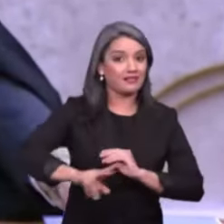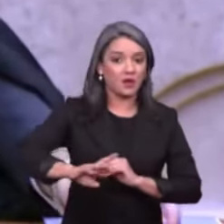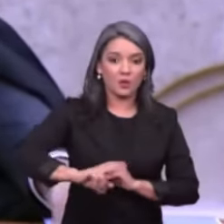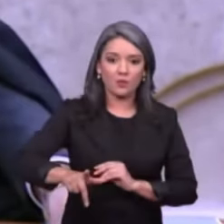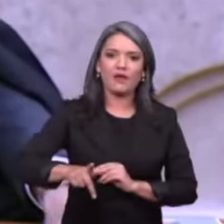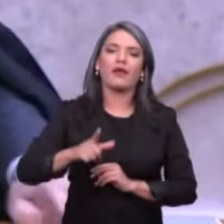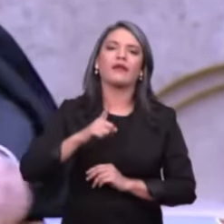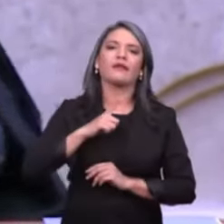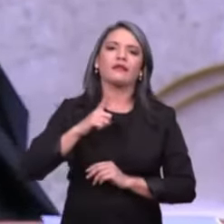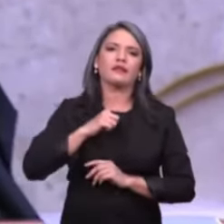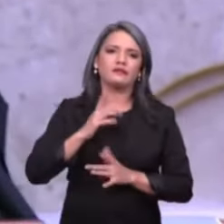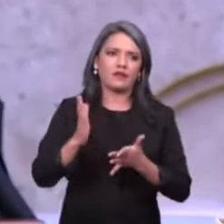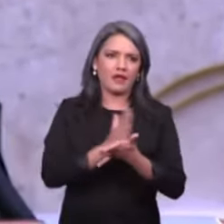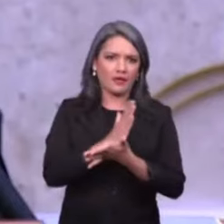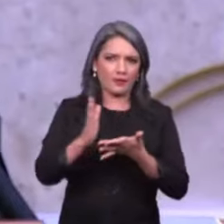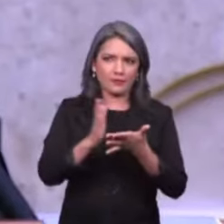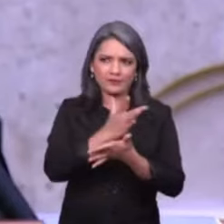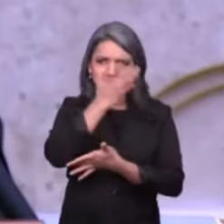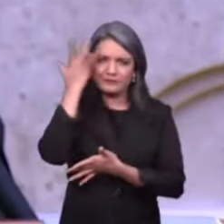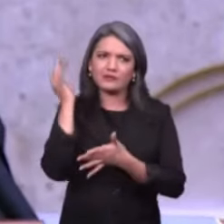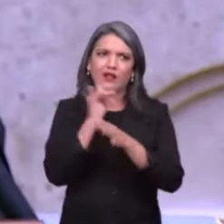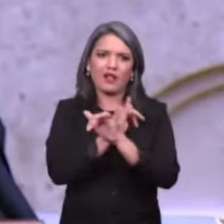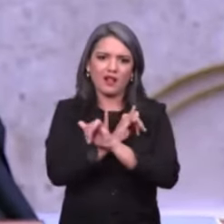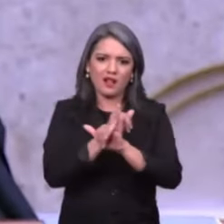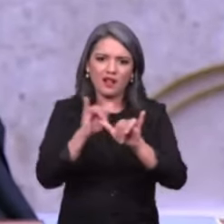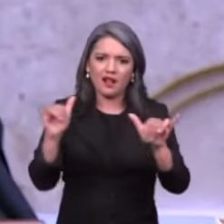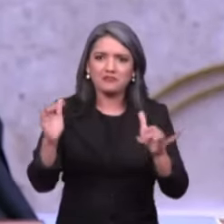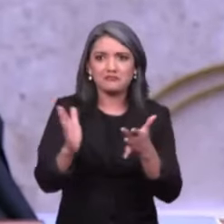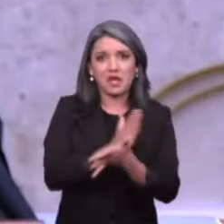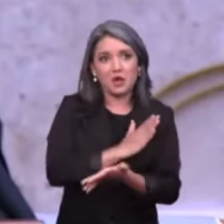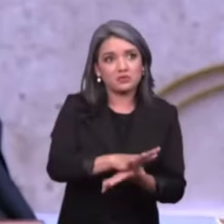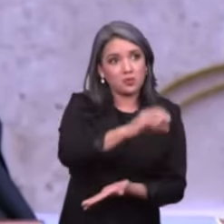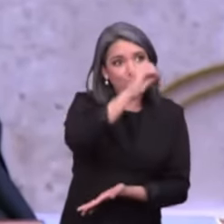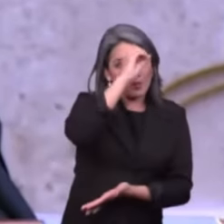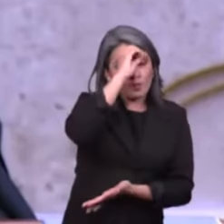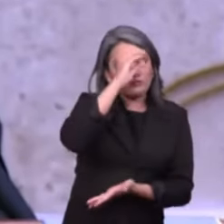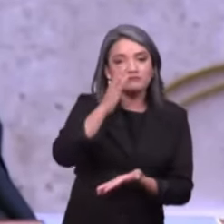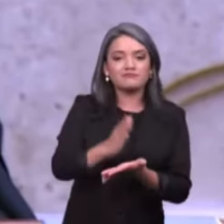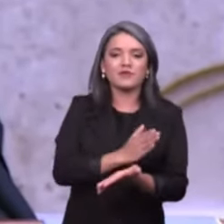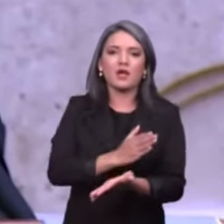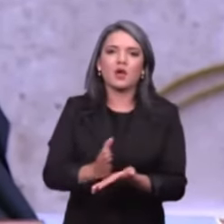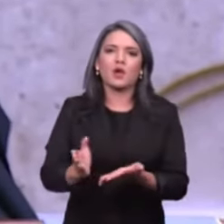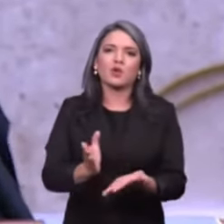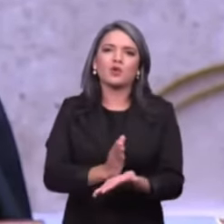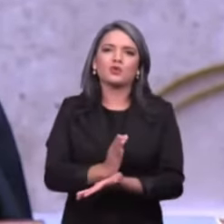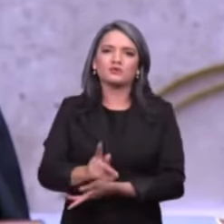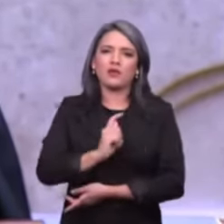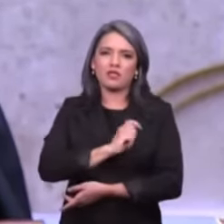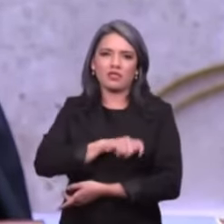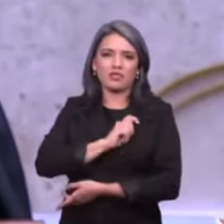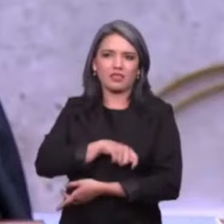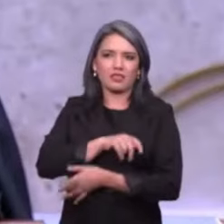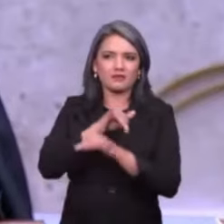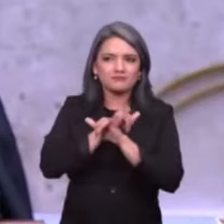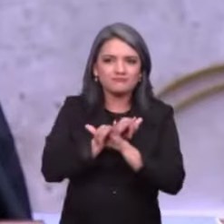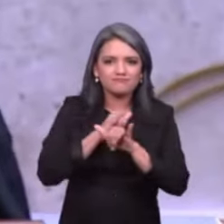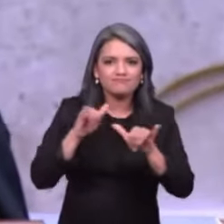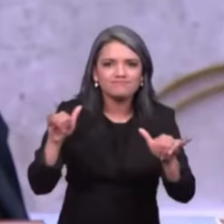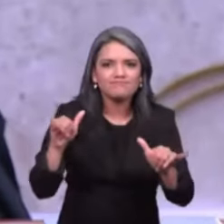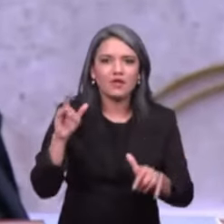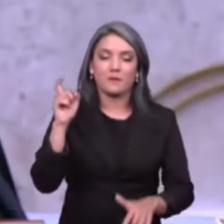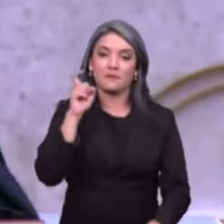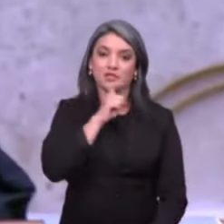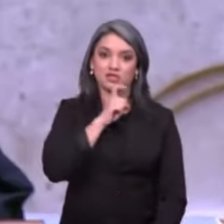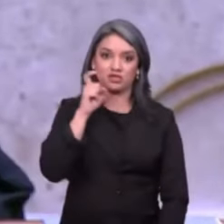foi difundida, às vezes por desconhecimento e às vezes intencionalmente. E eu, portanto,